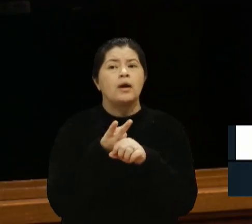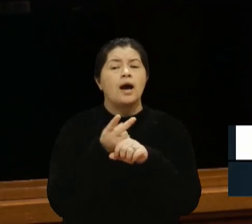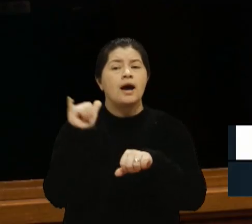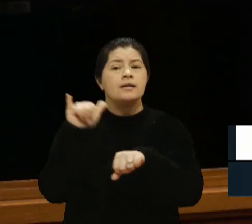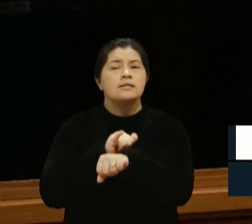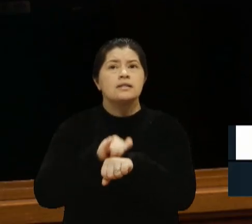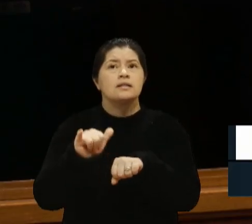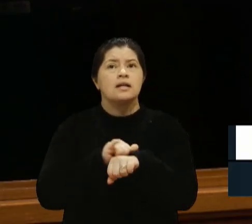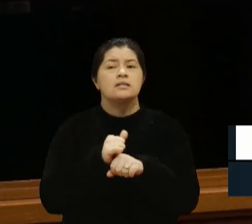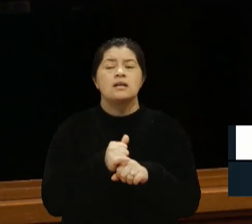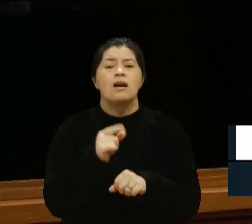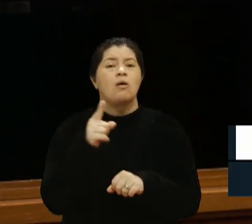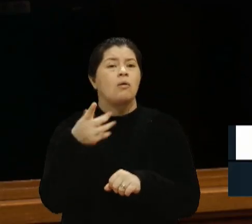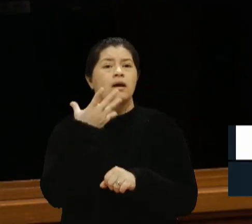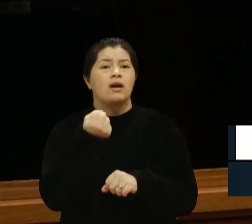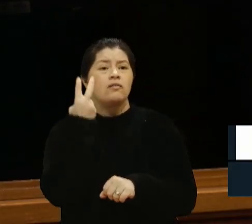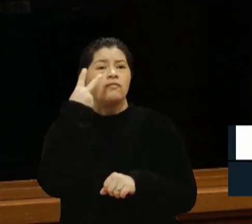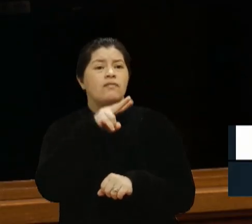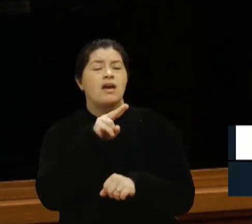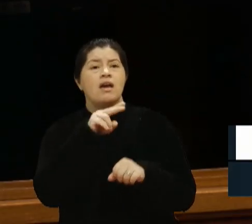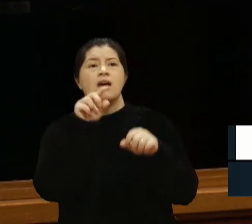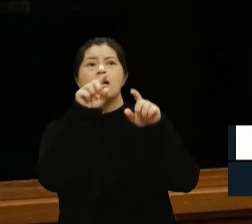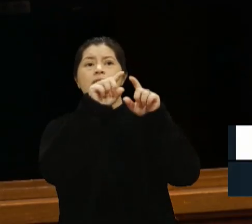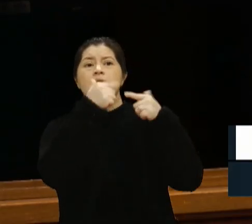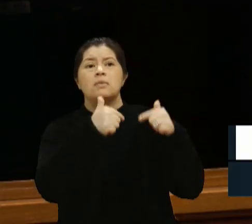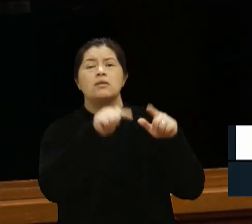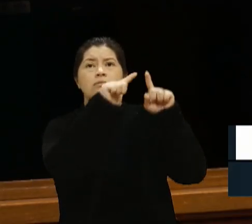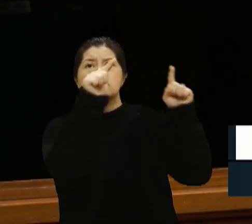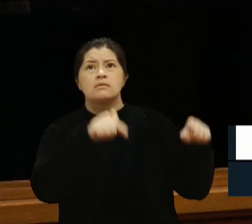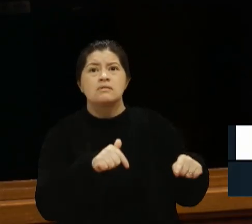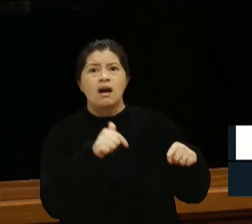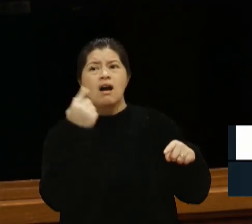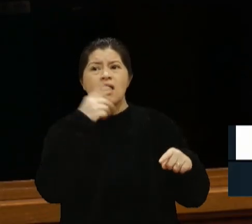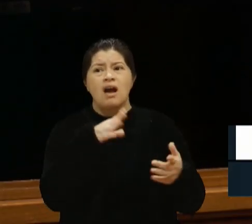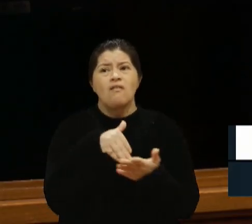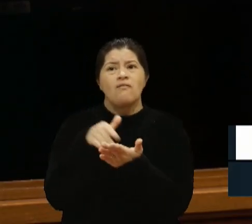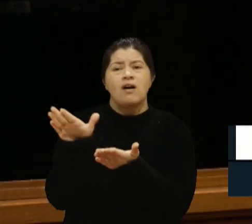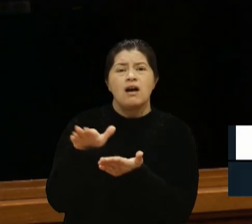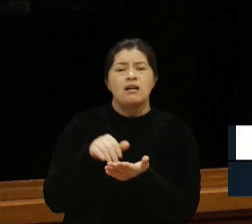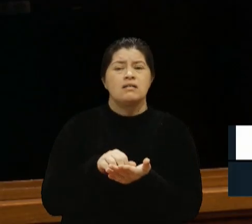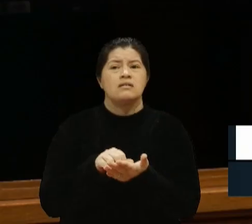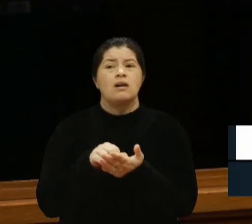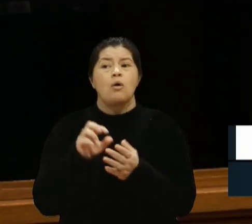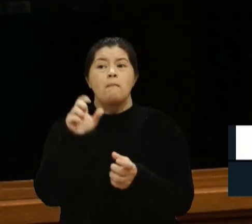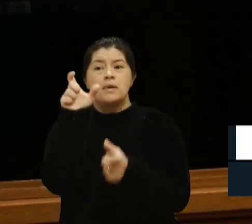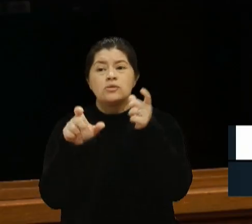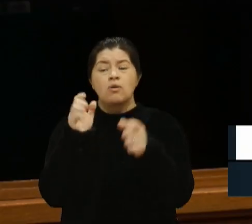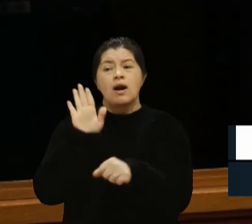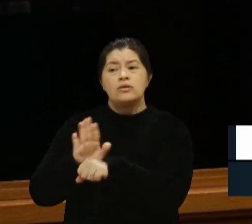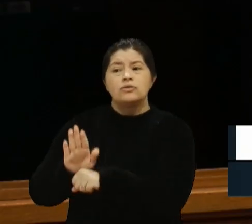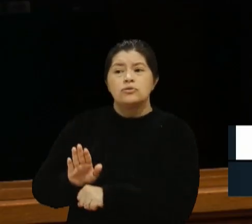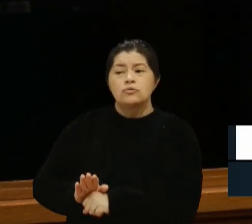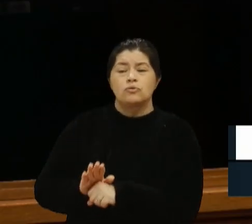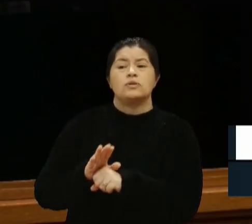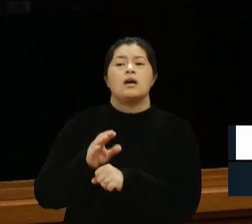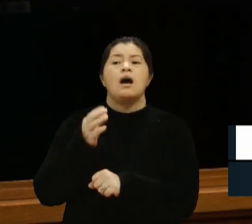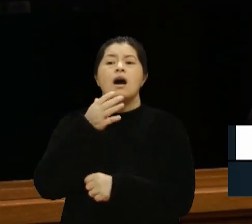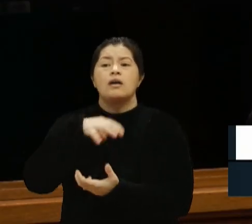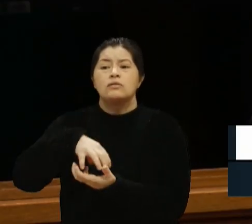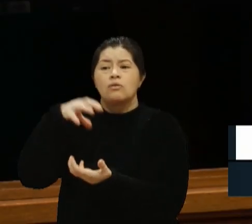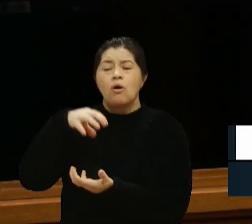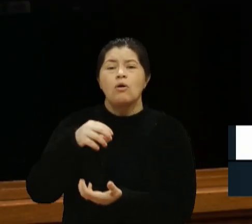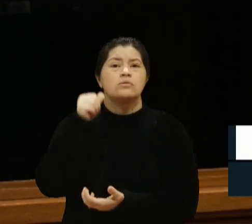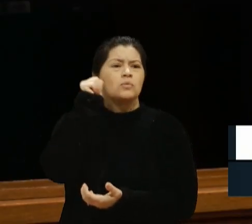eu não quero ver trabalhadores da assistência sendo demitidos, não quero ver serviços que atendem as nossas crianças, idosos e mulheres sendo